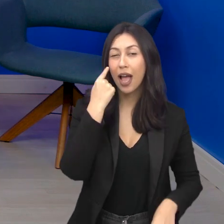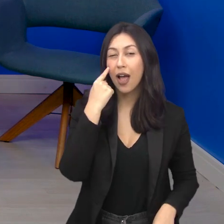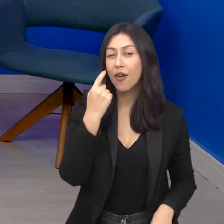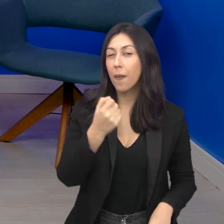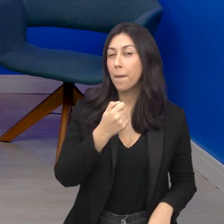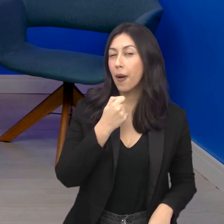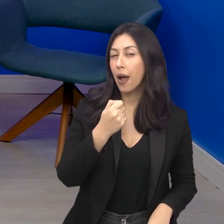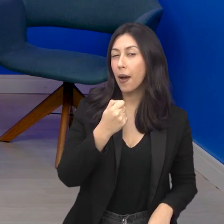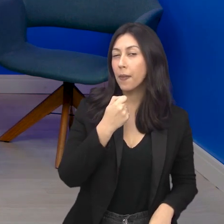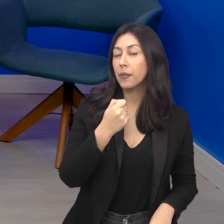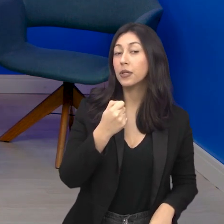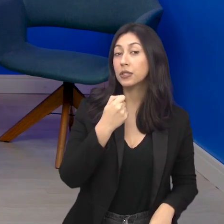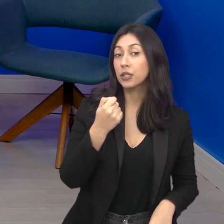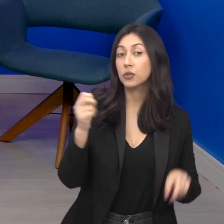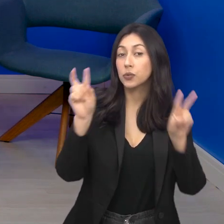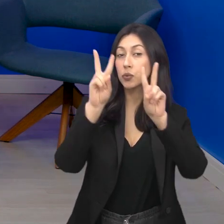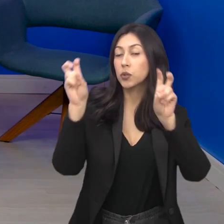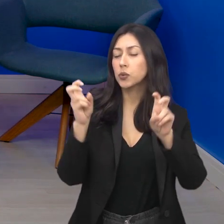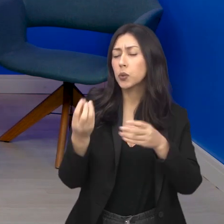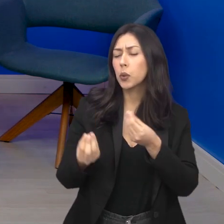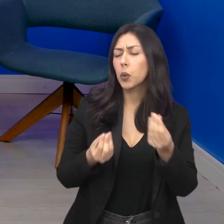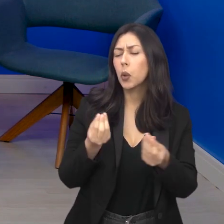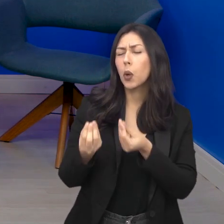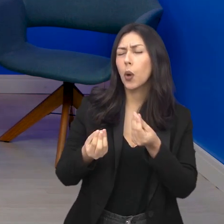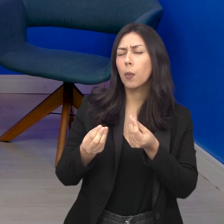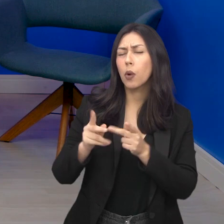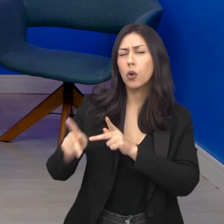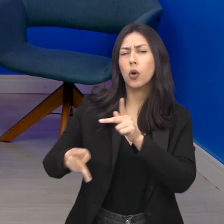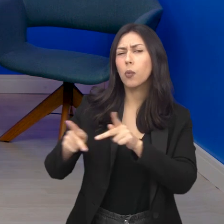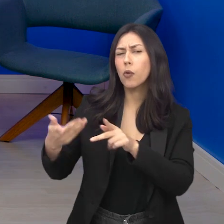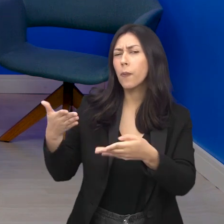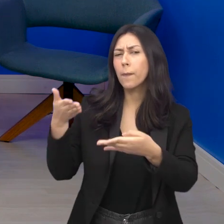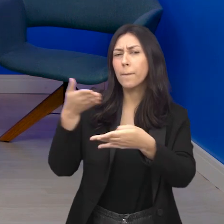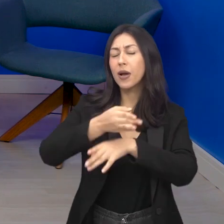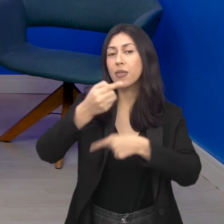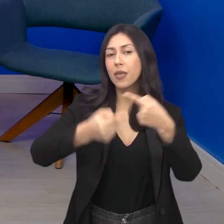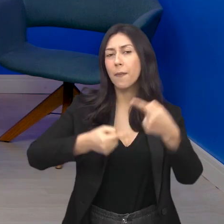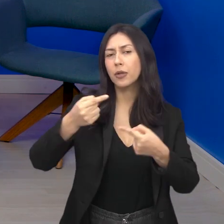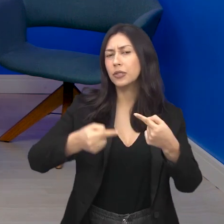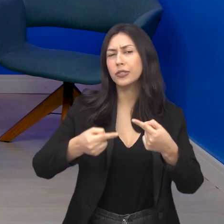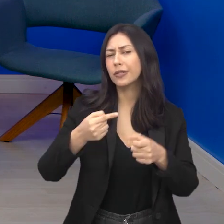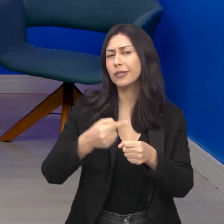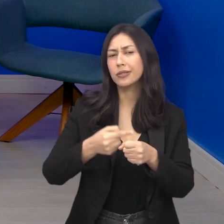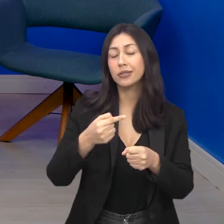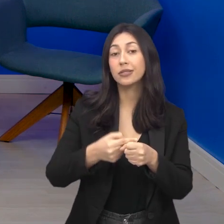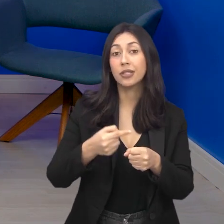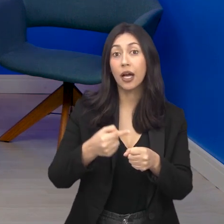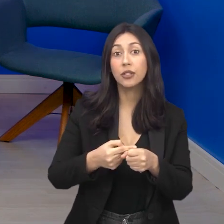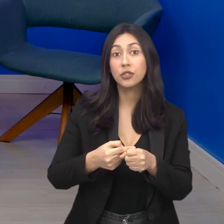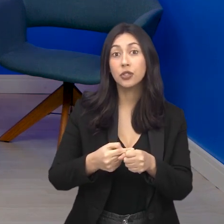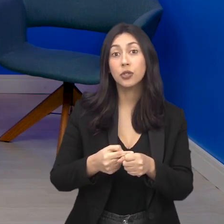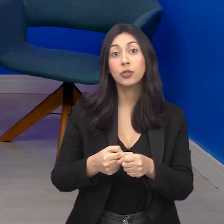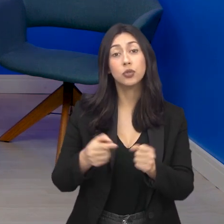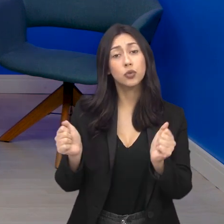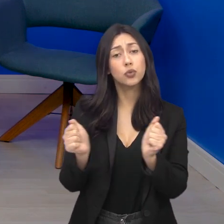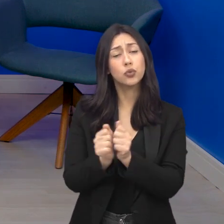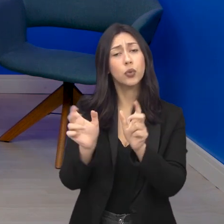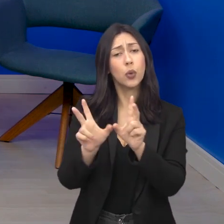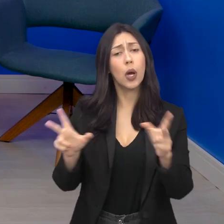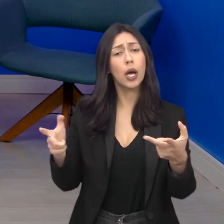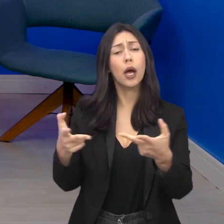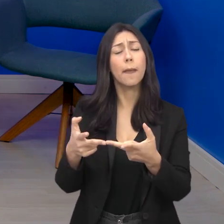uma reportagem justamente sobre como a população pode participar da política da cidade através da